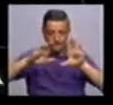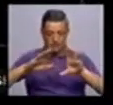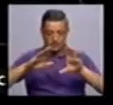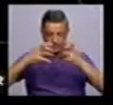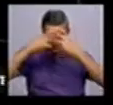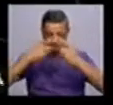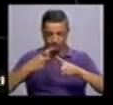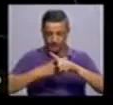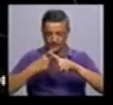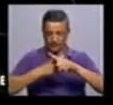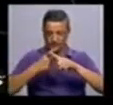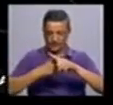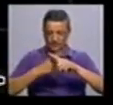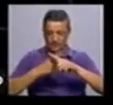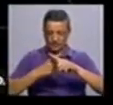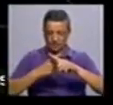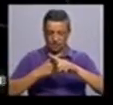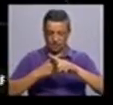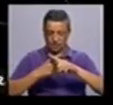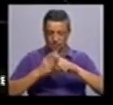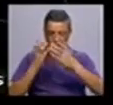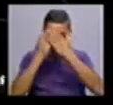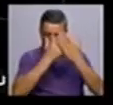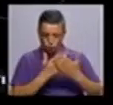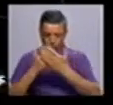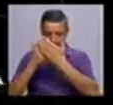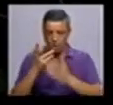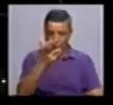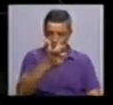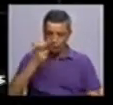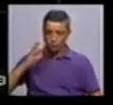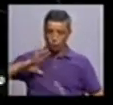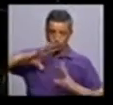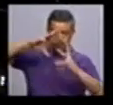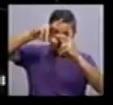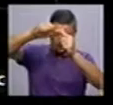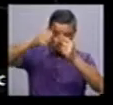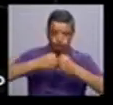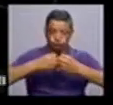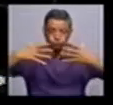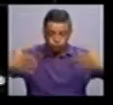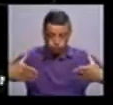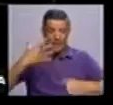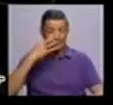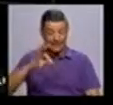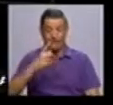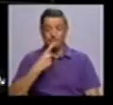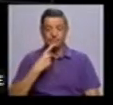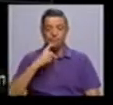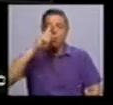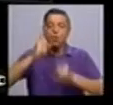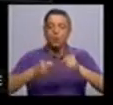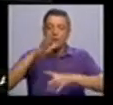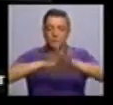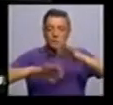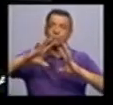mais interessantes da cosmologia, porque estudar a velocidade com que o universo se expande é, no fundo, também tentar perceber de que é